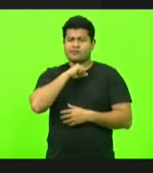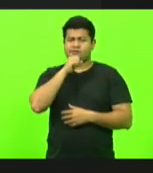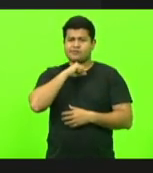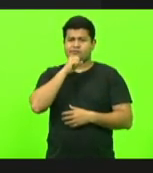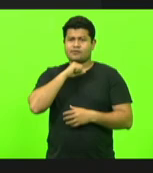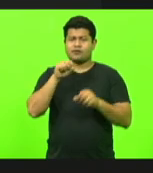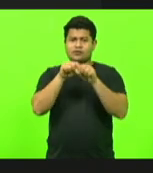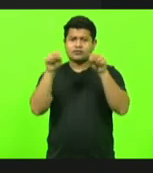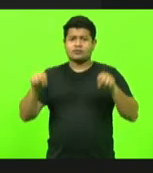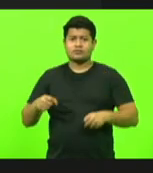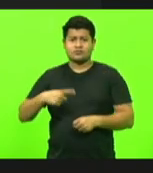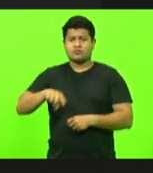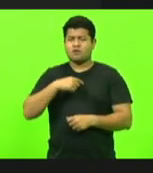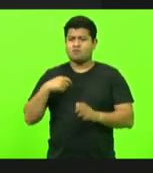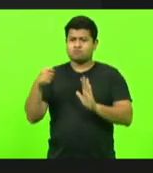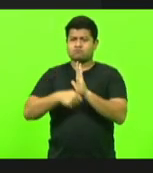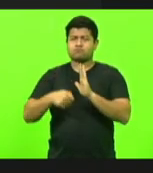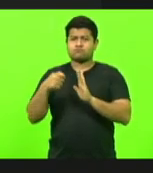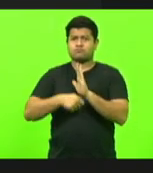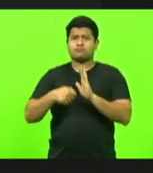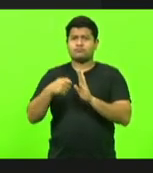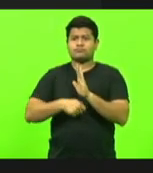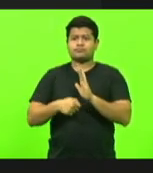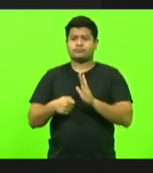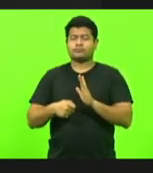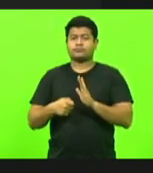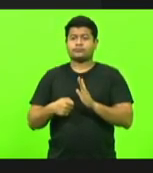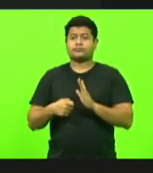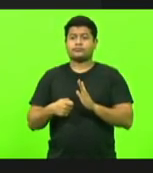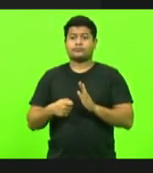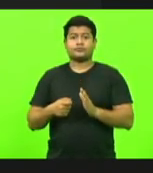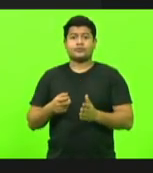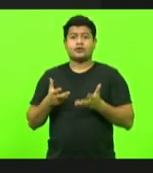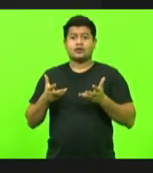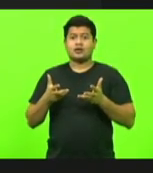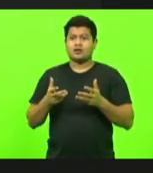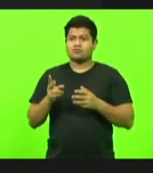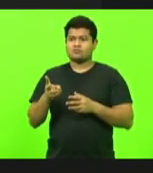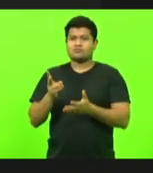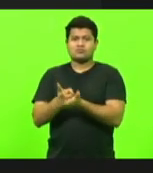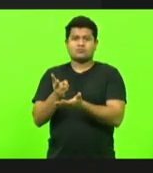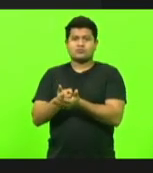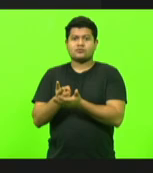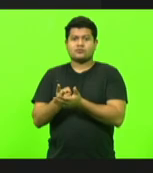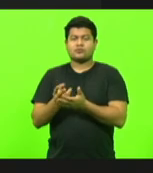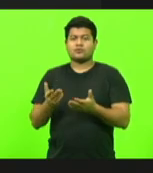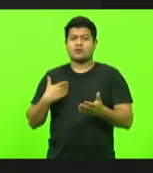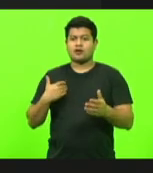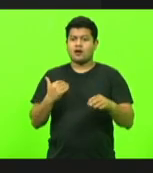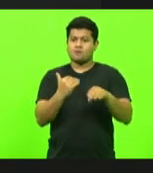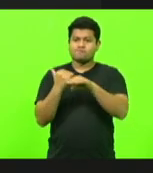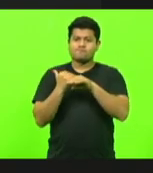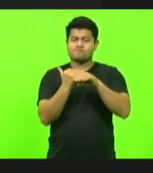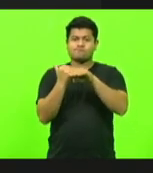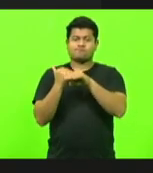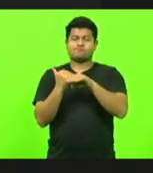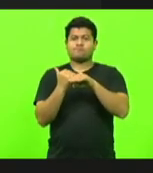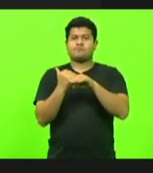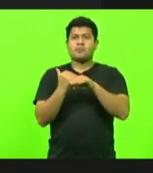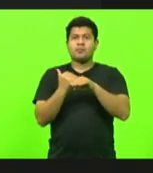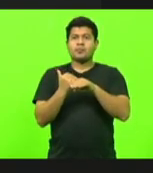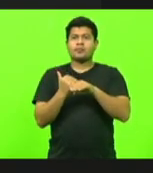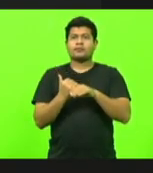gente lutou, insiste em ficar vivo, né, aquele aparelhamento